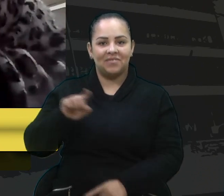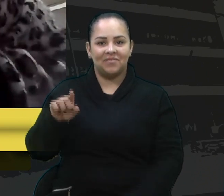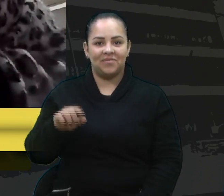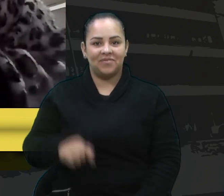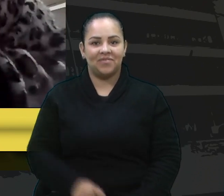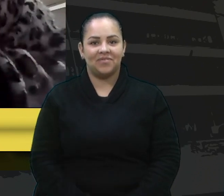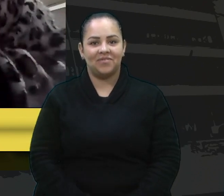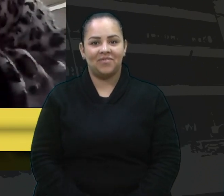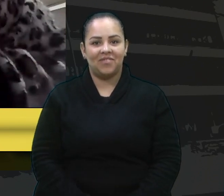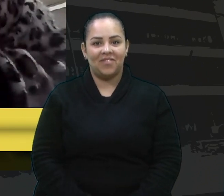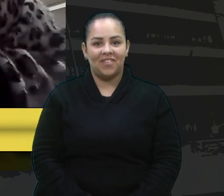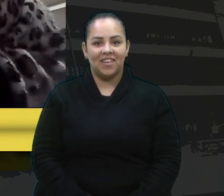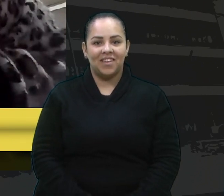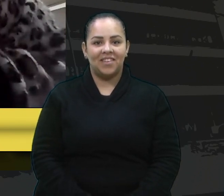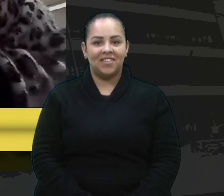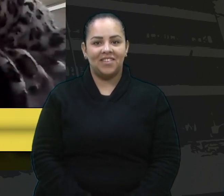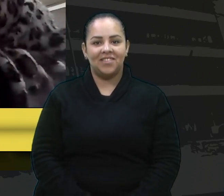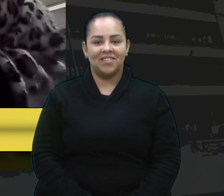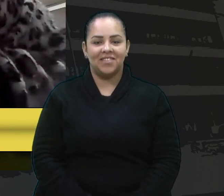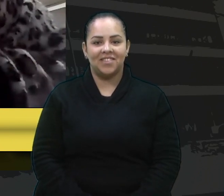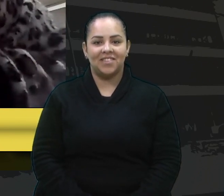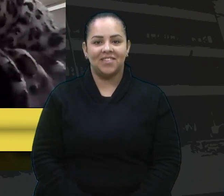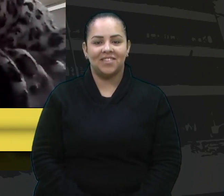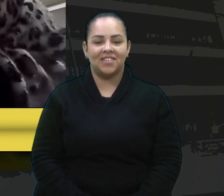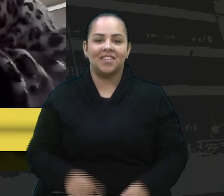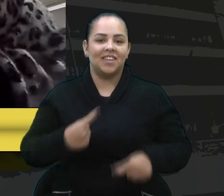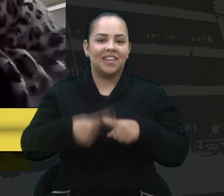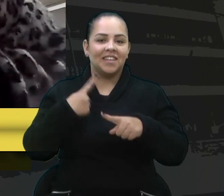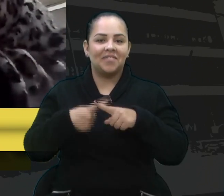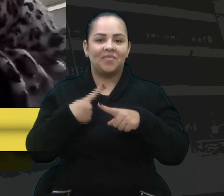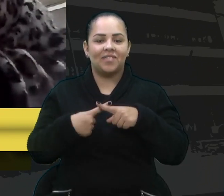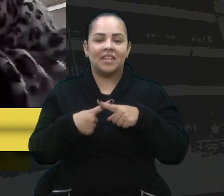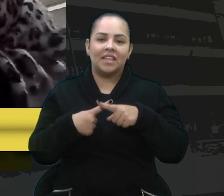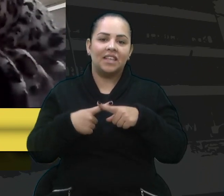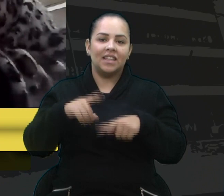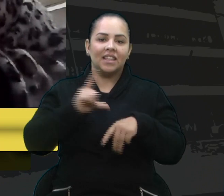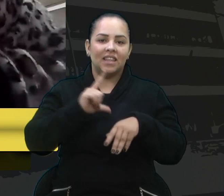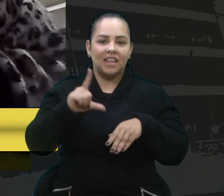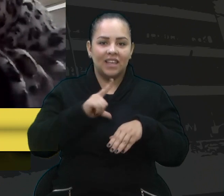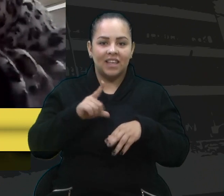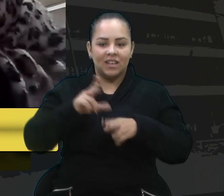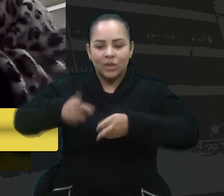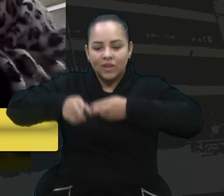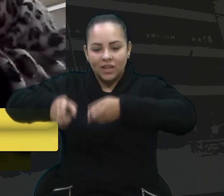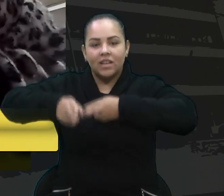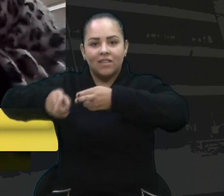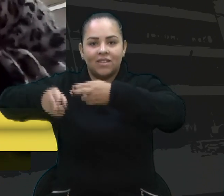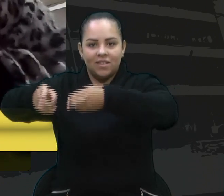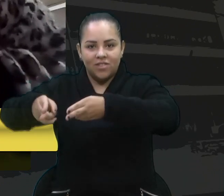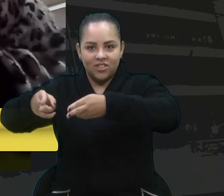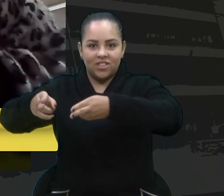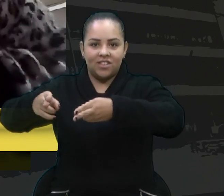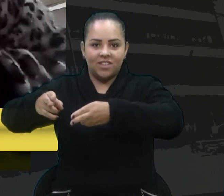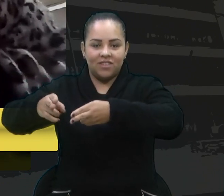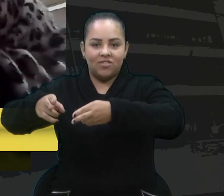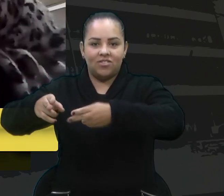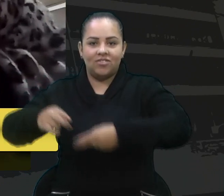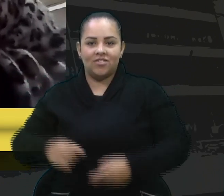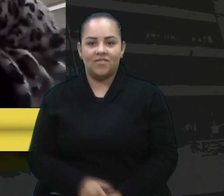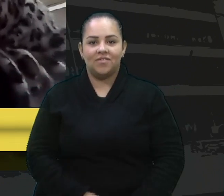de uma grande importância, né? A estação onde passava o trem, nós já havíamos